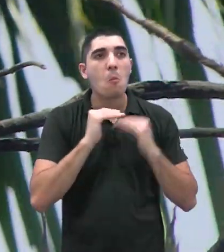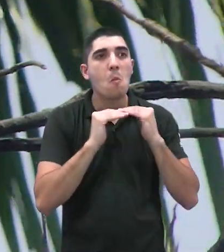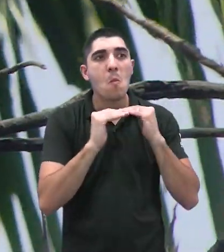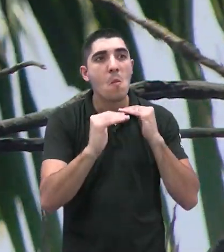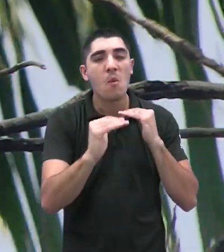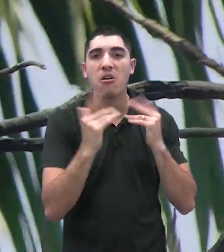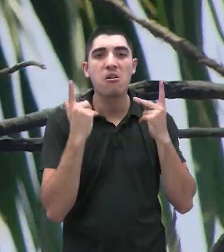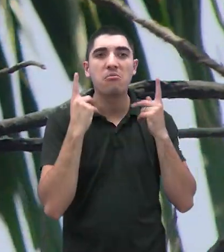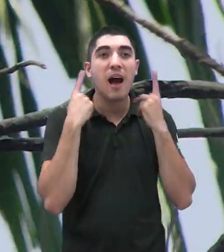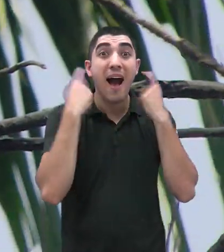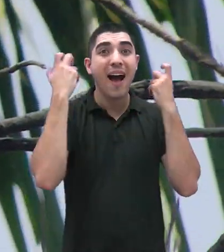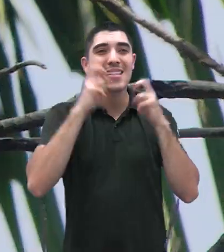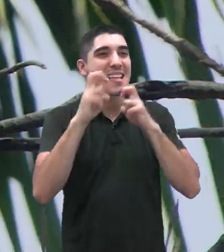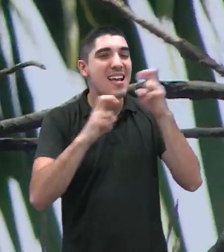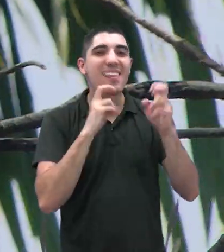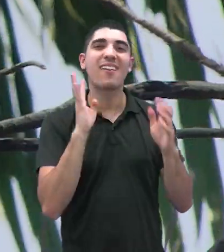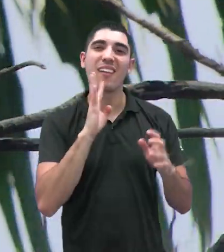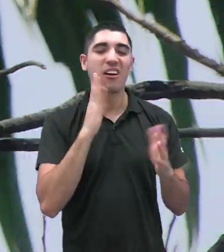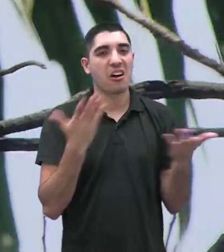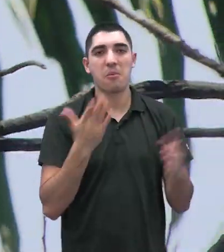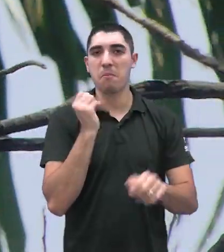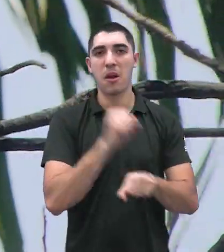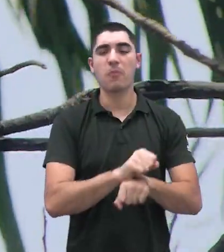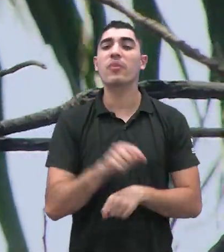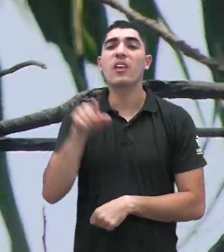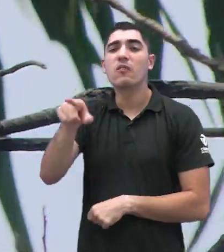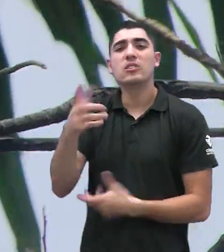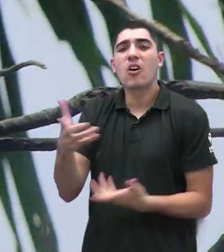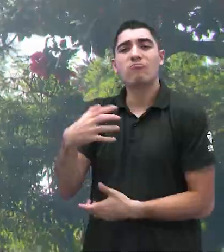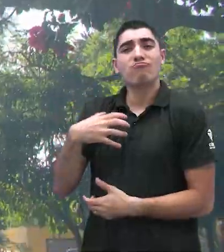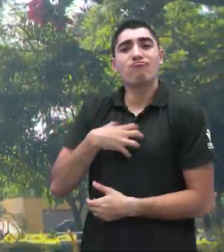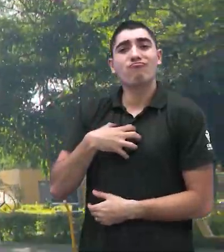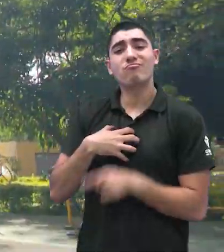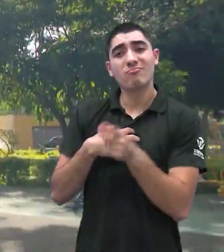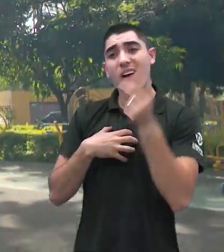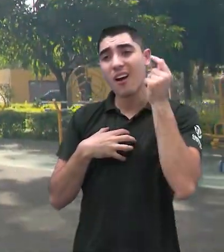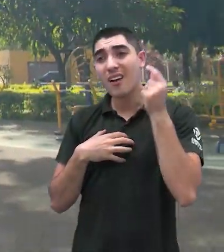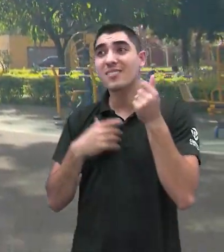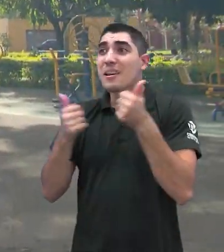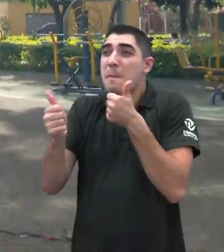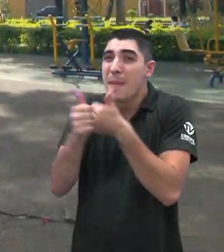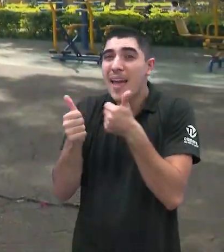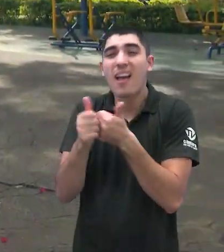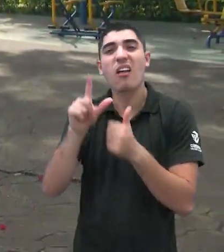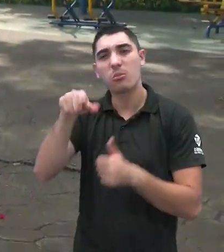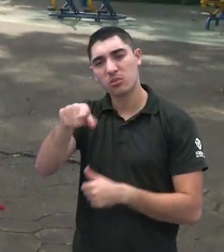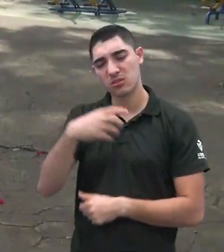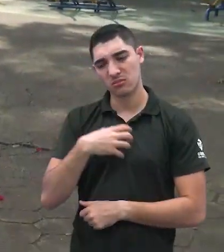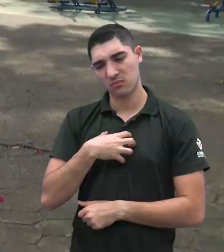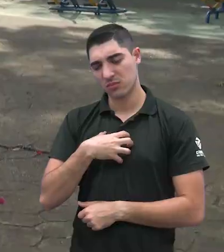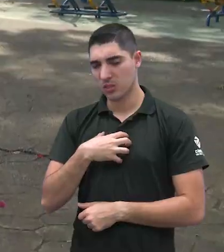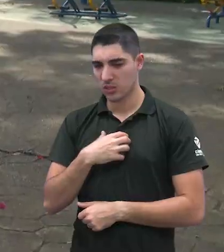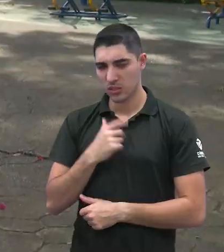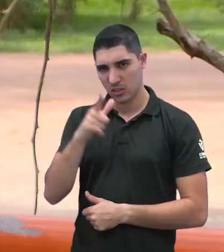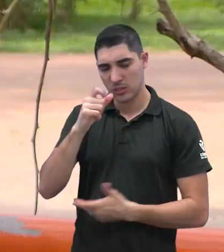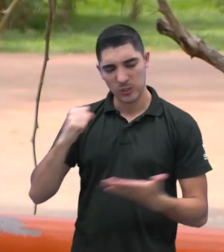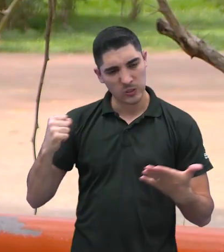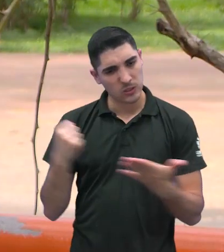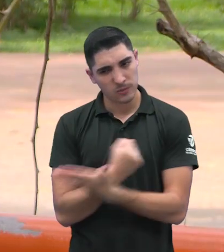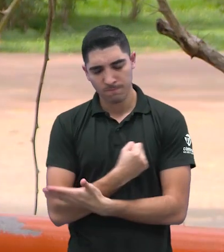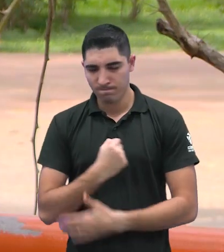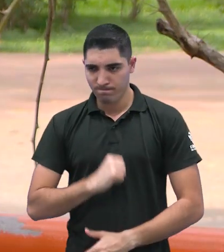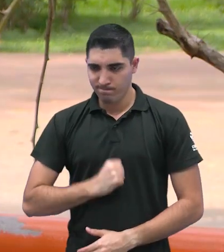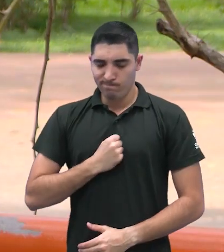fica? Você que é uma admiradora dessas aves, que tinha esse contato tão próximo e que com certeza ficou completamente revoltada com toda essa